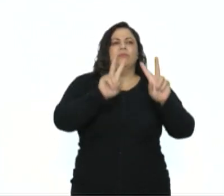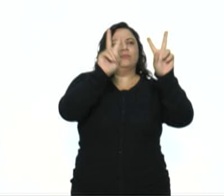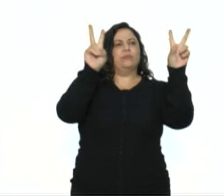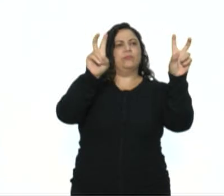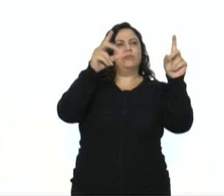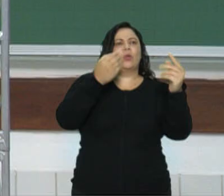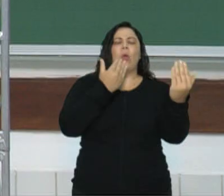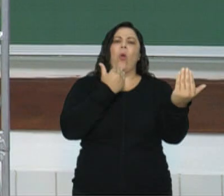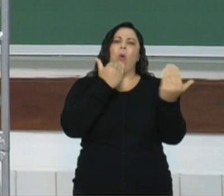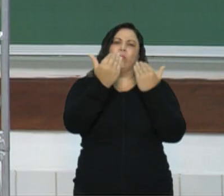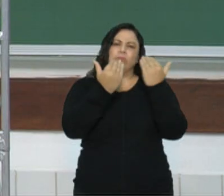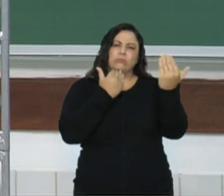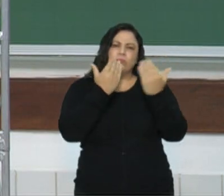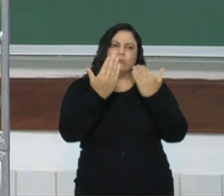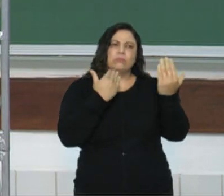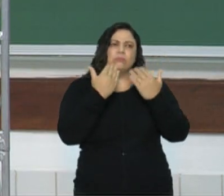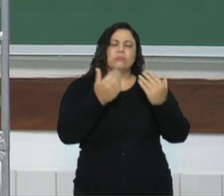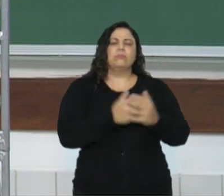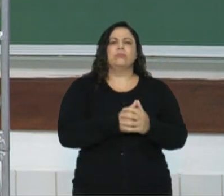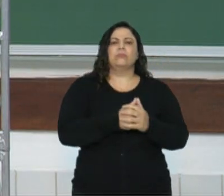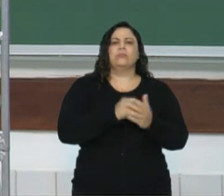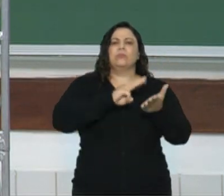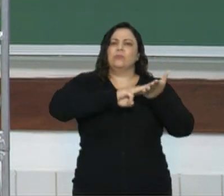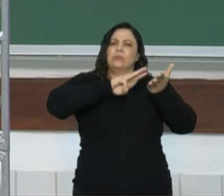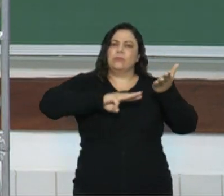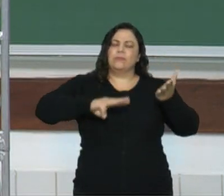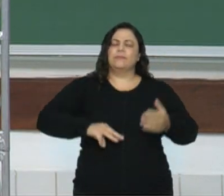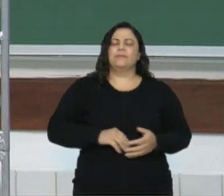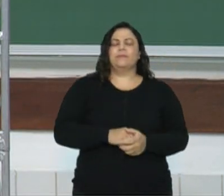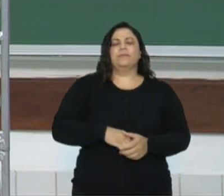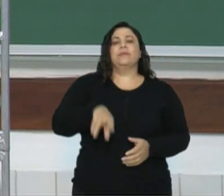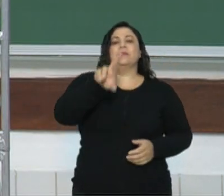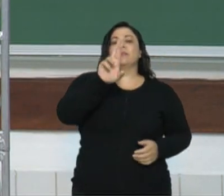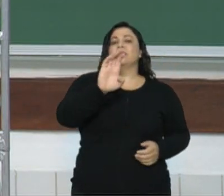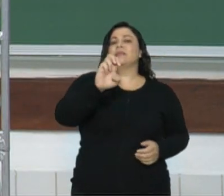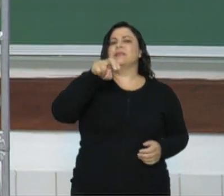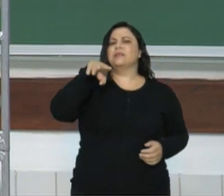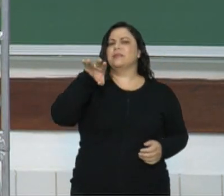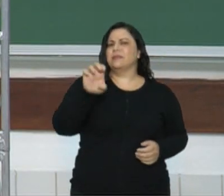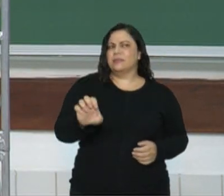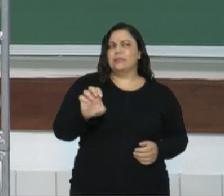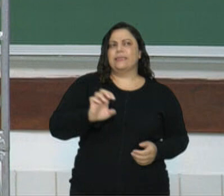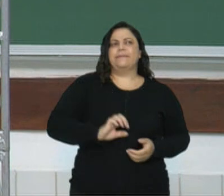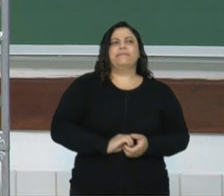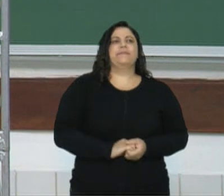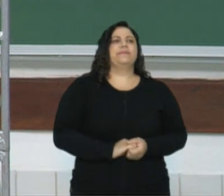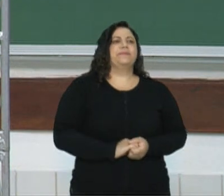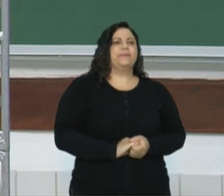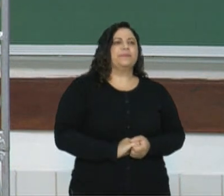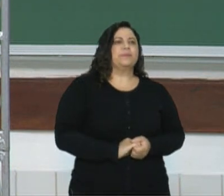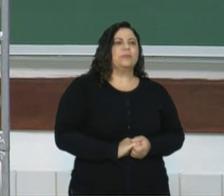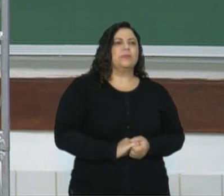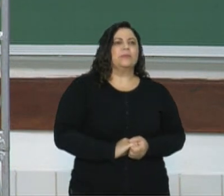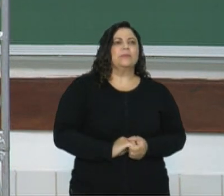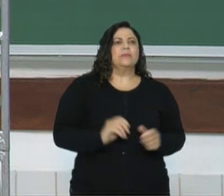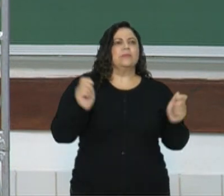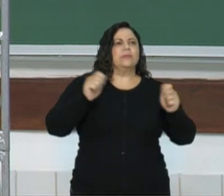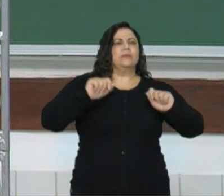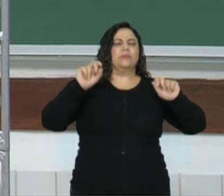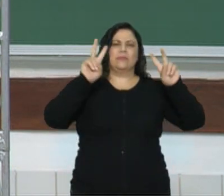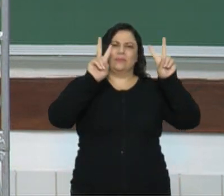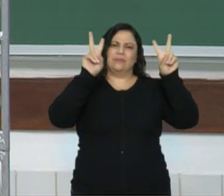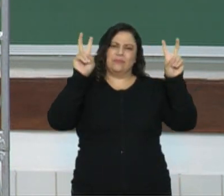Método. Então, o René Descartes, esse nome Descartes, quando se